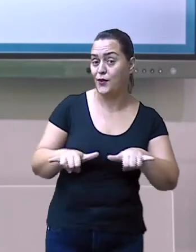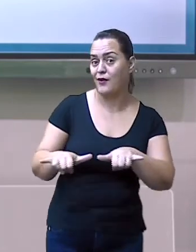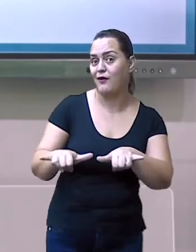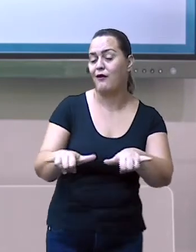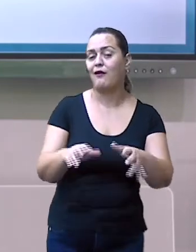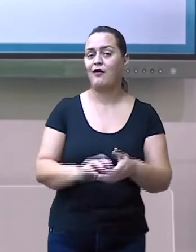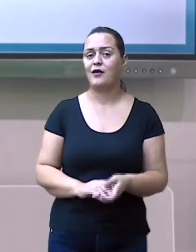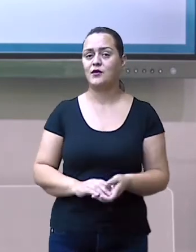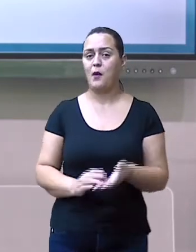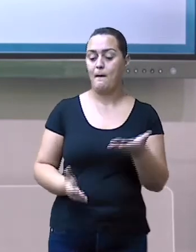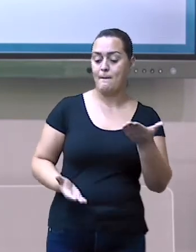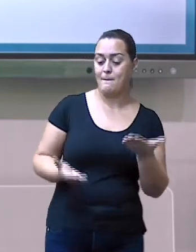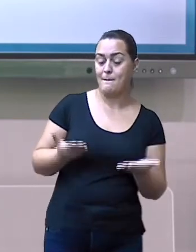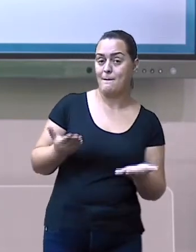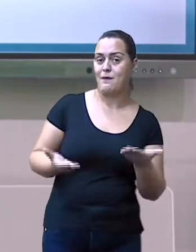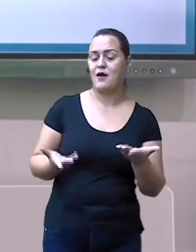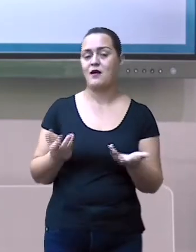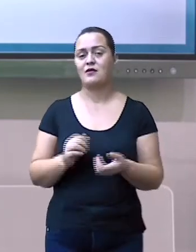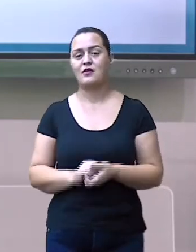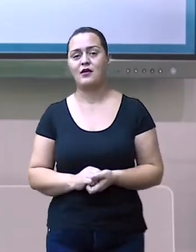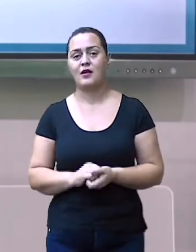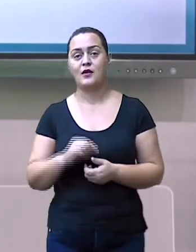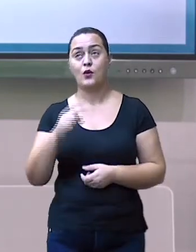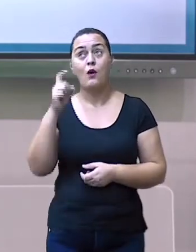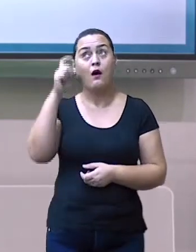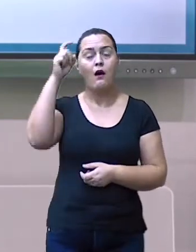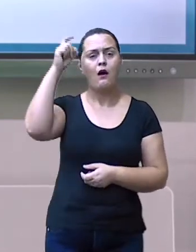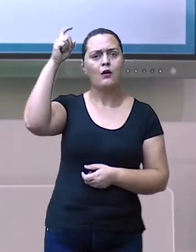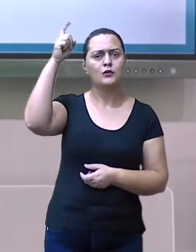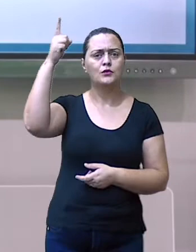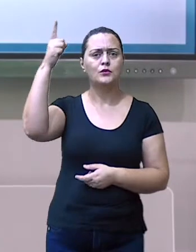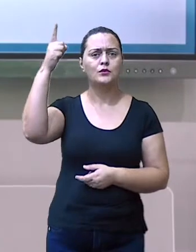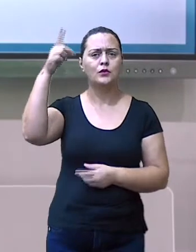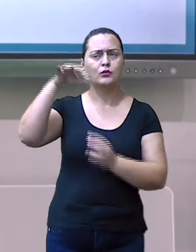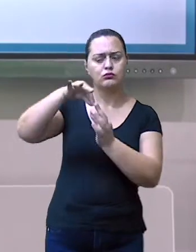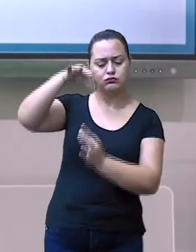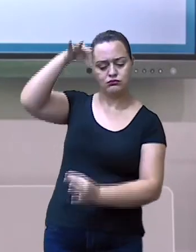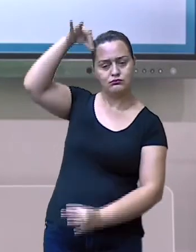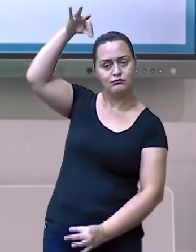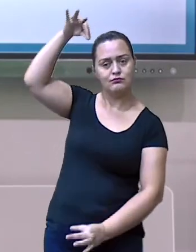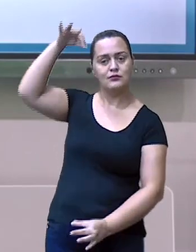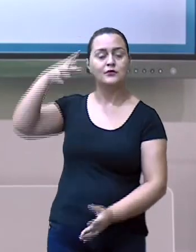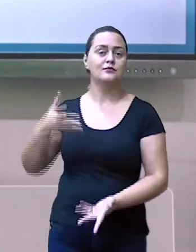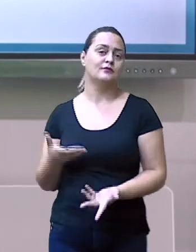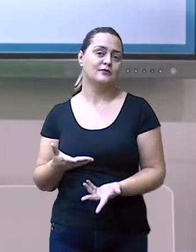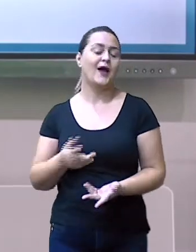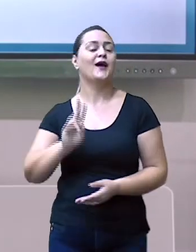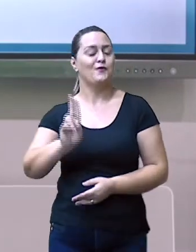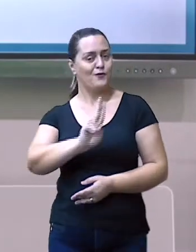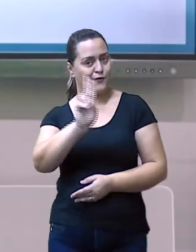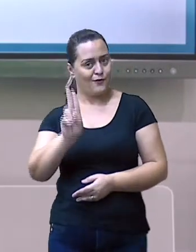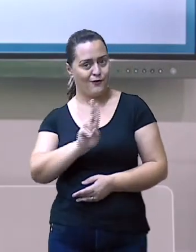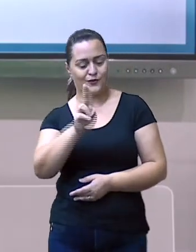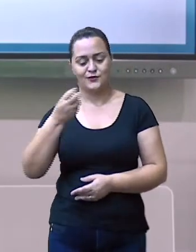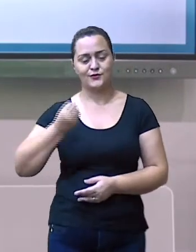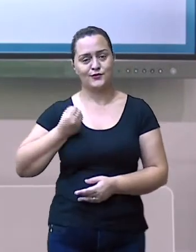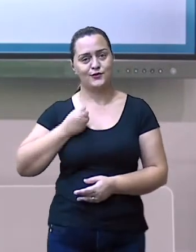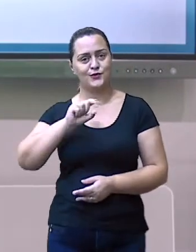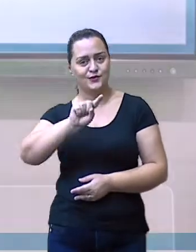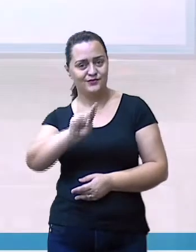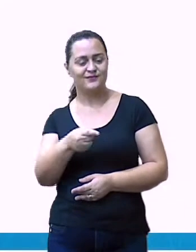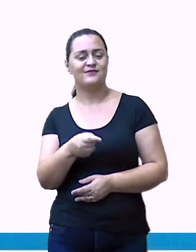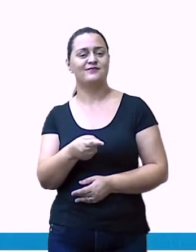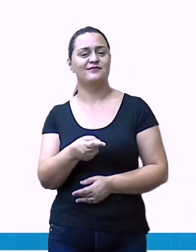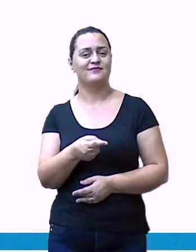sua altura, nós vamos agora exercitar o nosso conhecimento, fazendo assim algumas operações. Leia